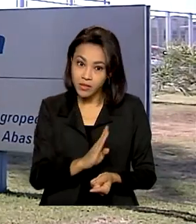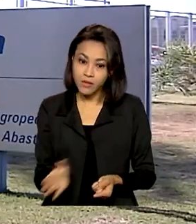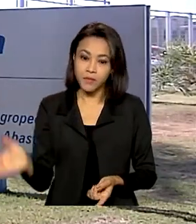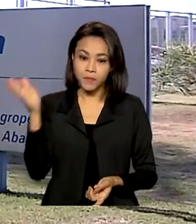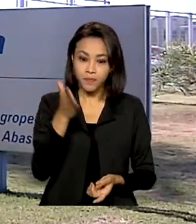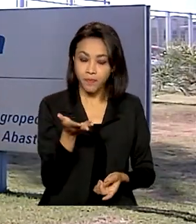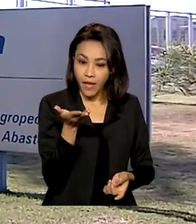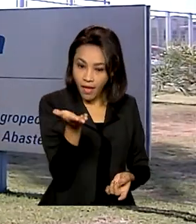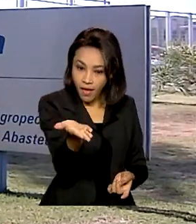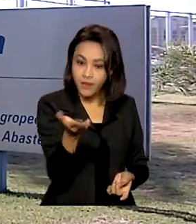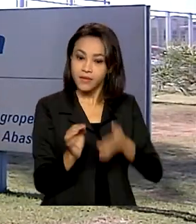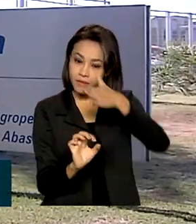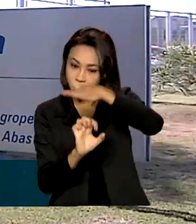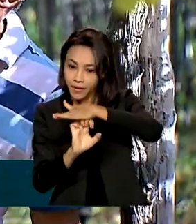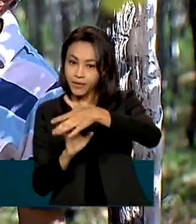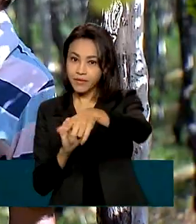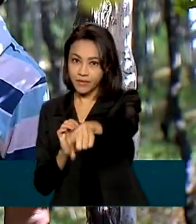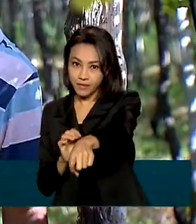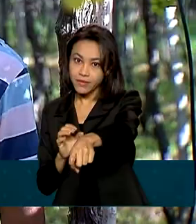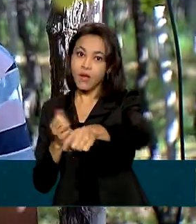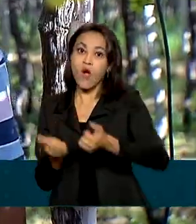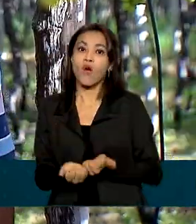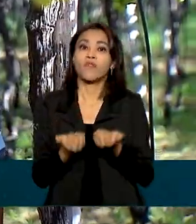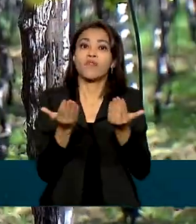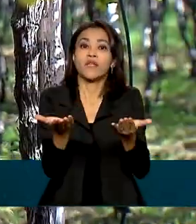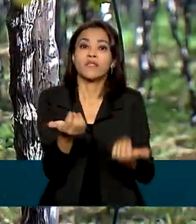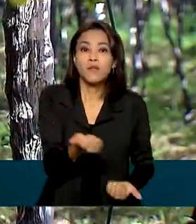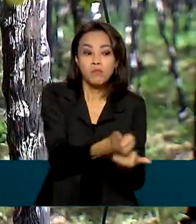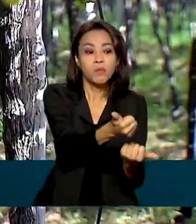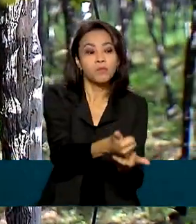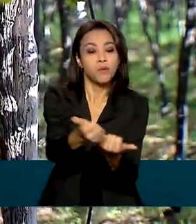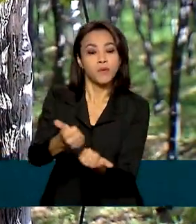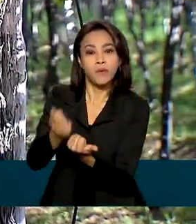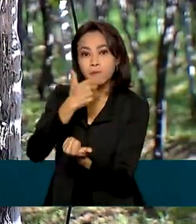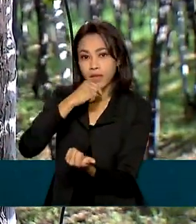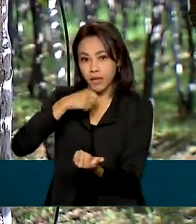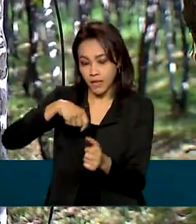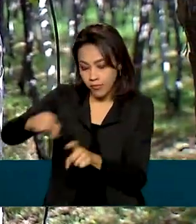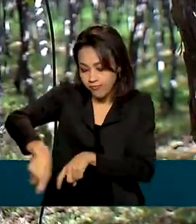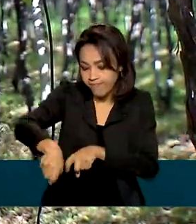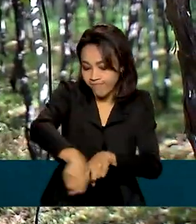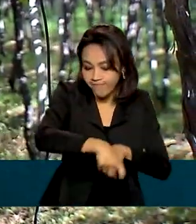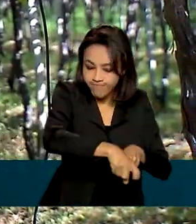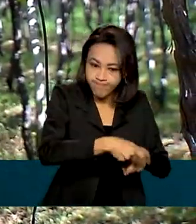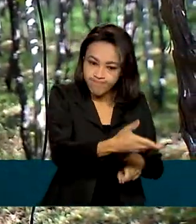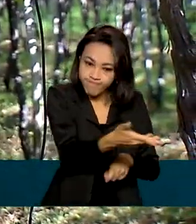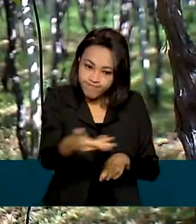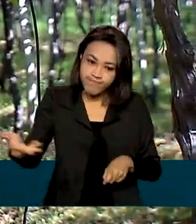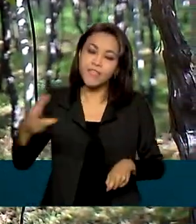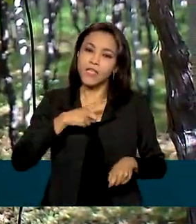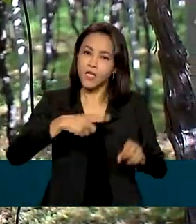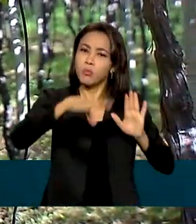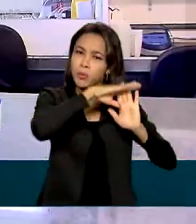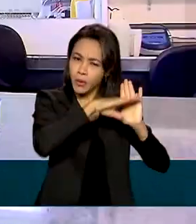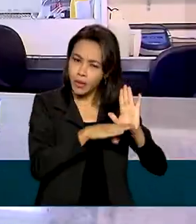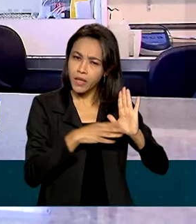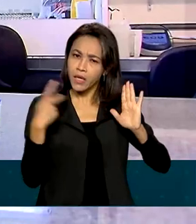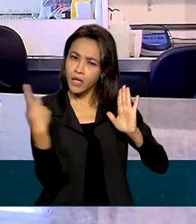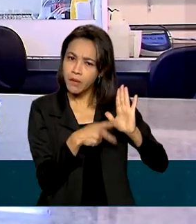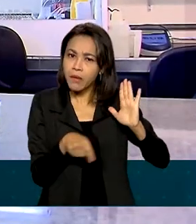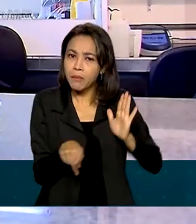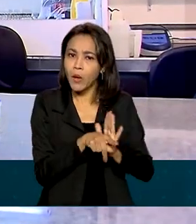brasileira de pesquisa agropecuária o apoio aos produtores por meio do programa Embrapa uva e Vinho